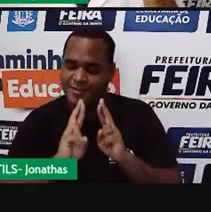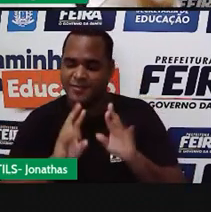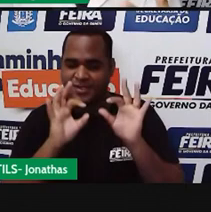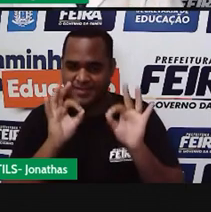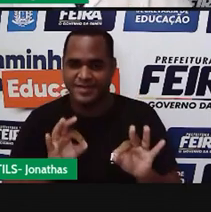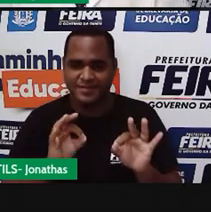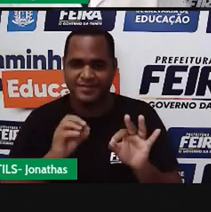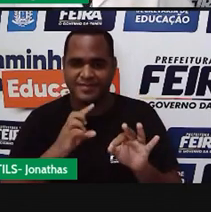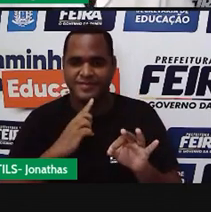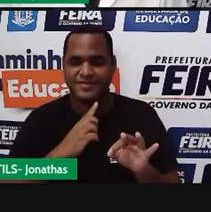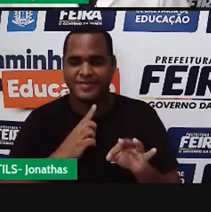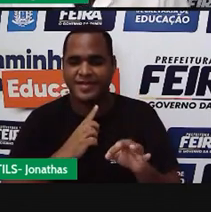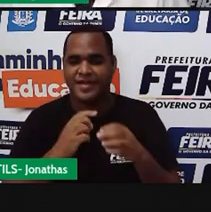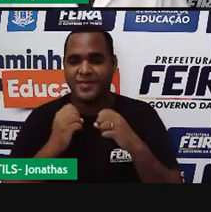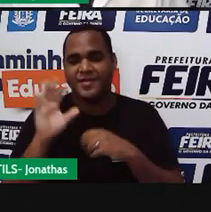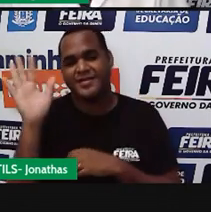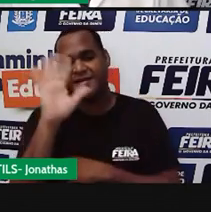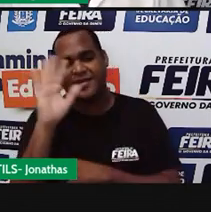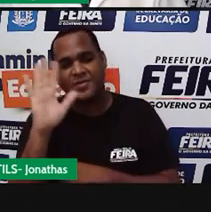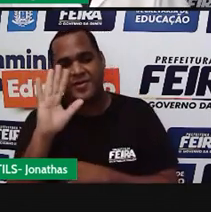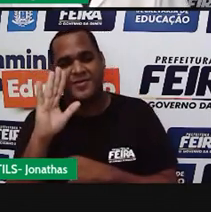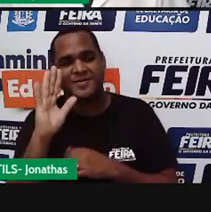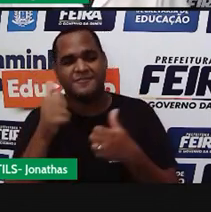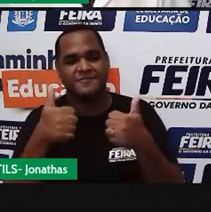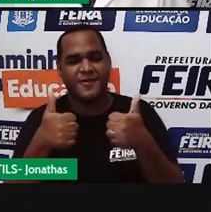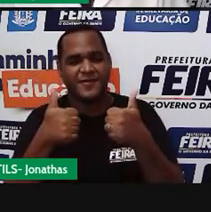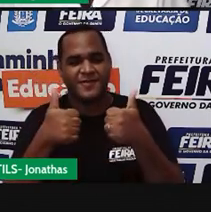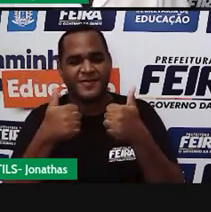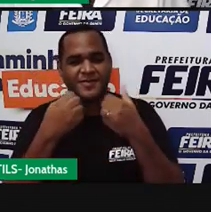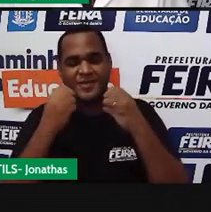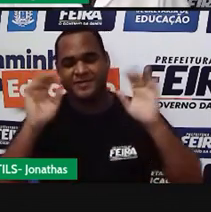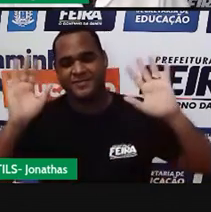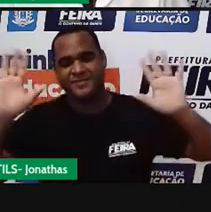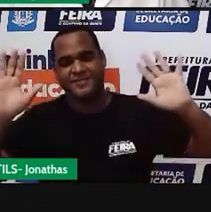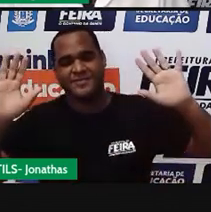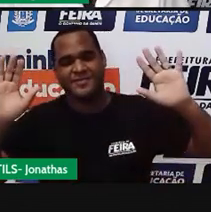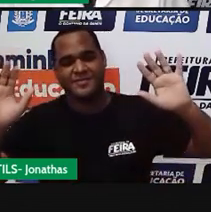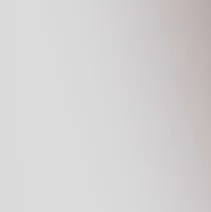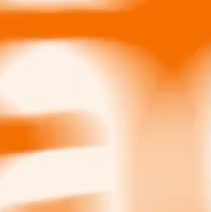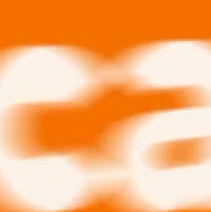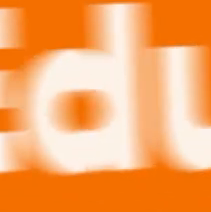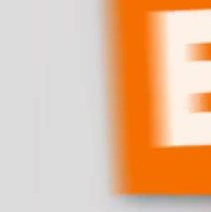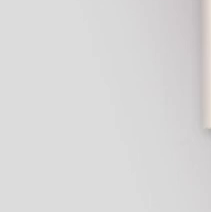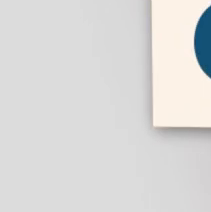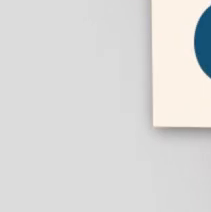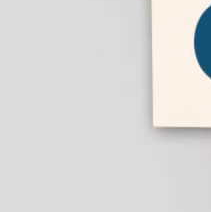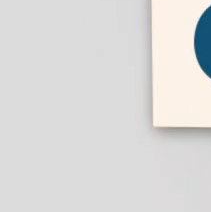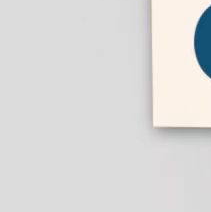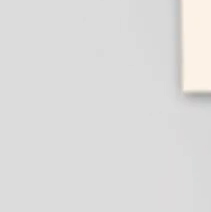solução e até a próxima para você tá bom bye bye E aí